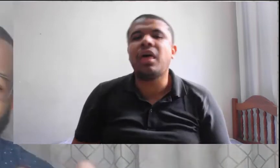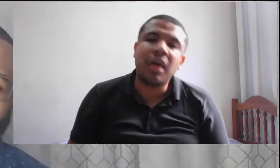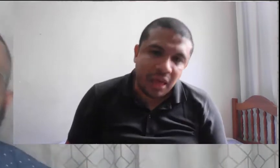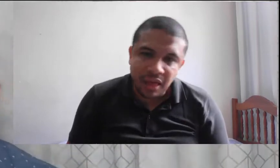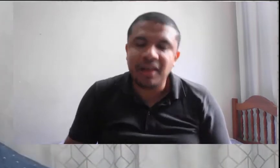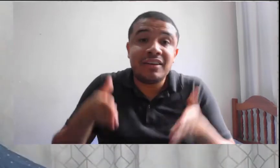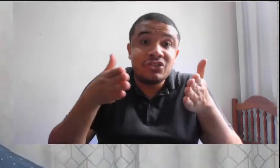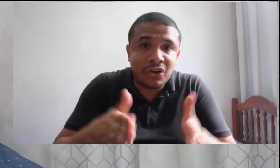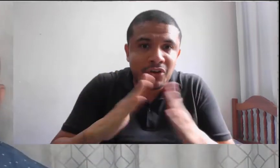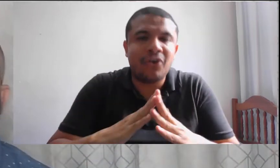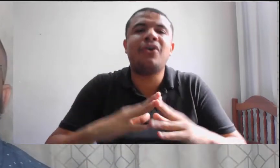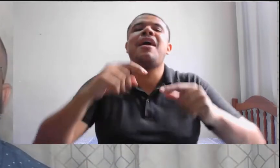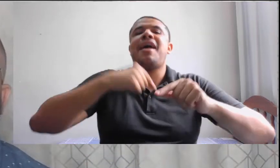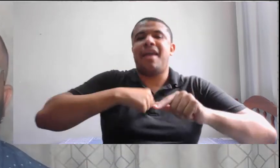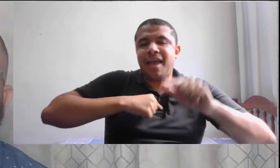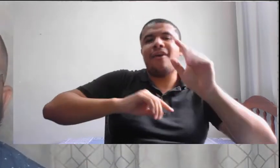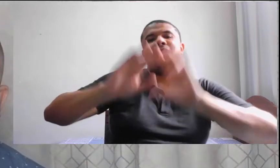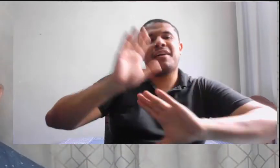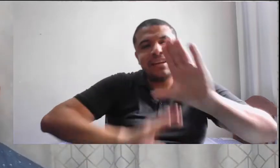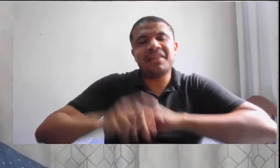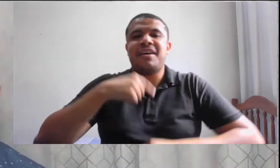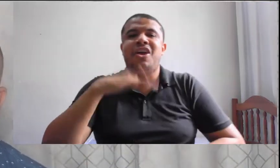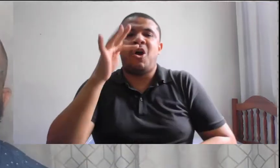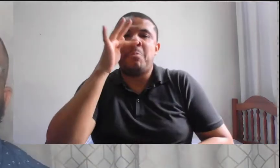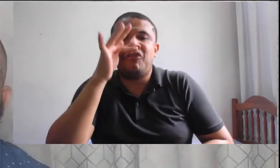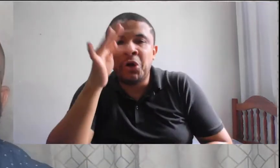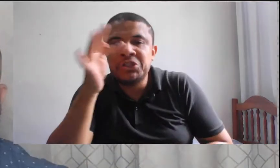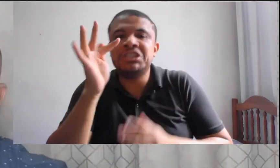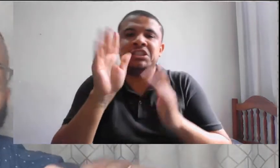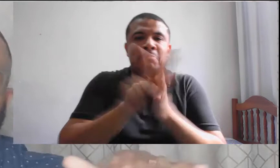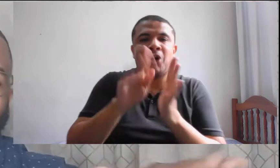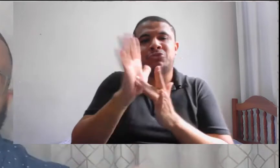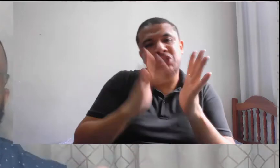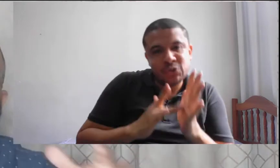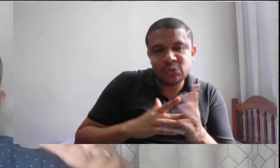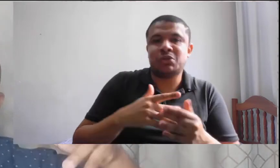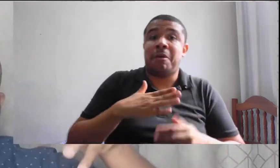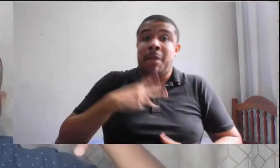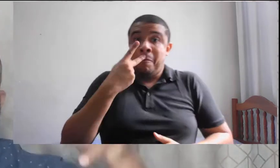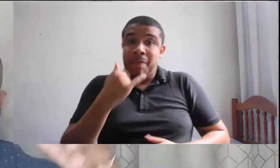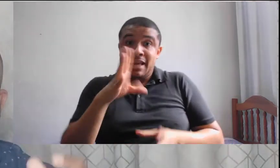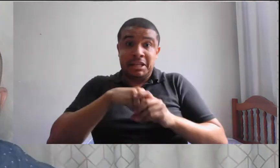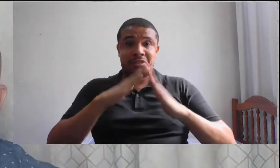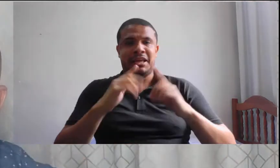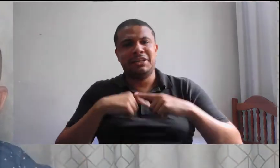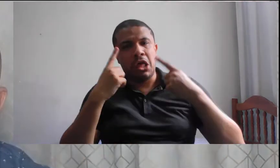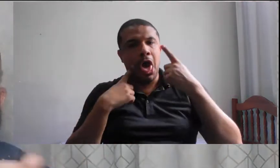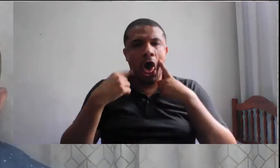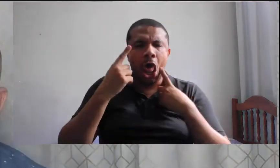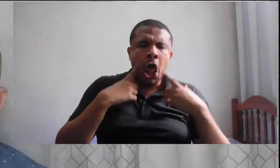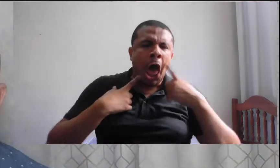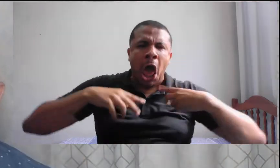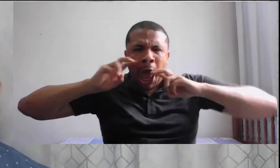frente cantando Sou uma florzinha de Jesus, e meu pai chorava horrores, bêbado, dentro da igreja, fazendo